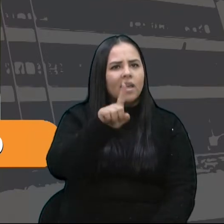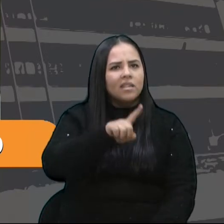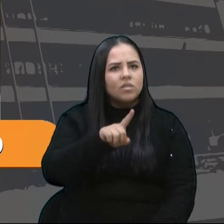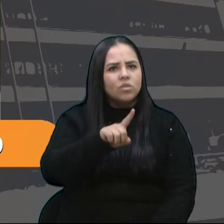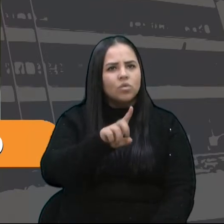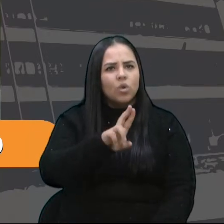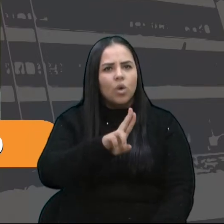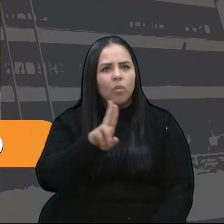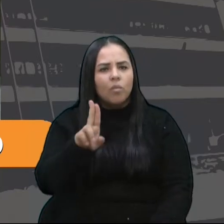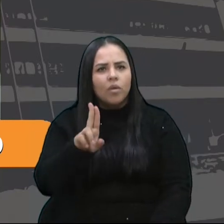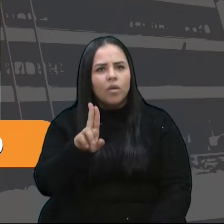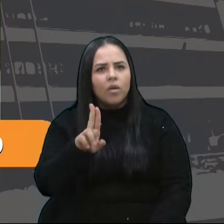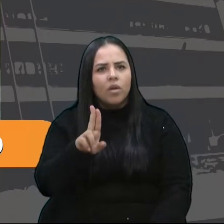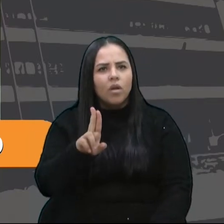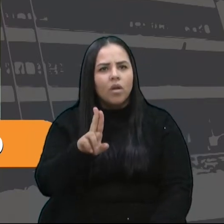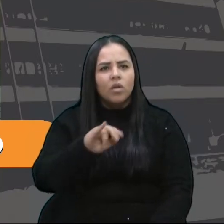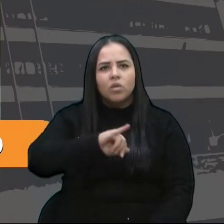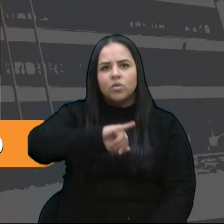Juarez.